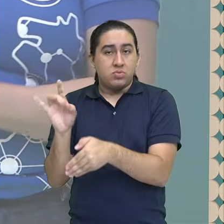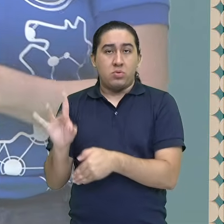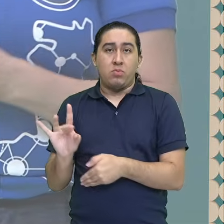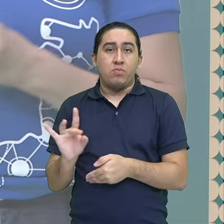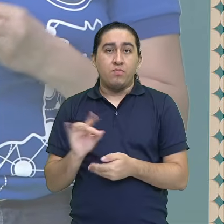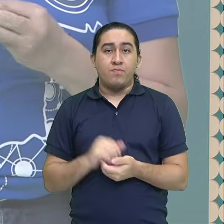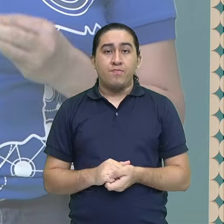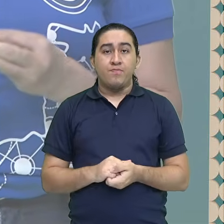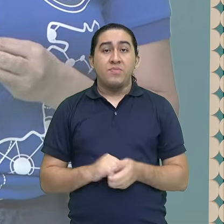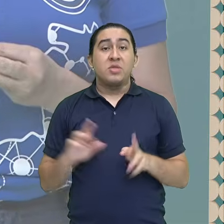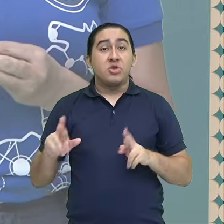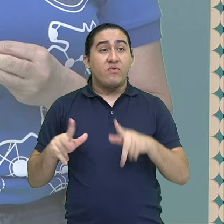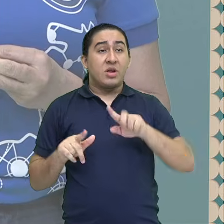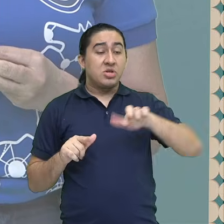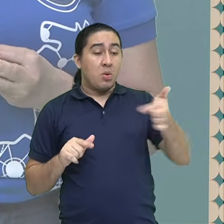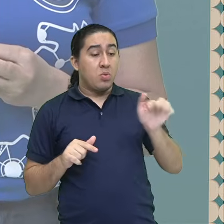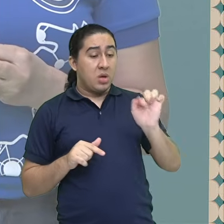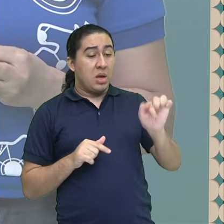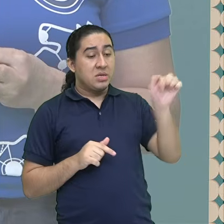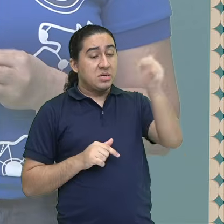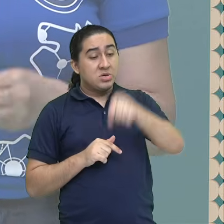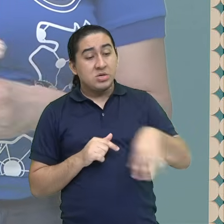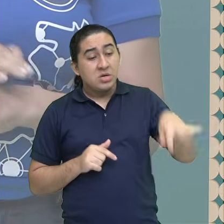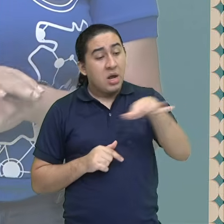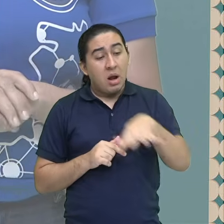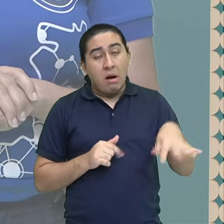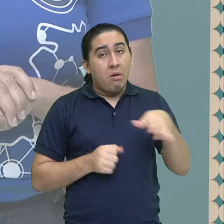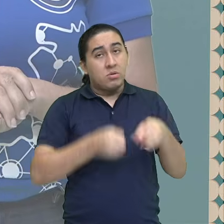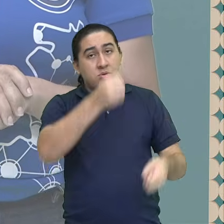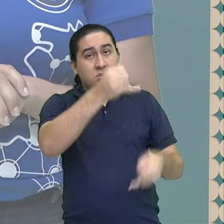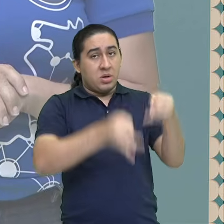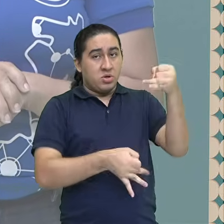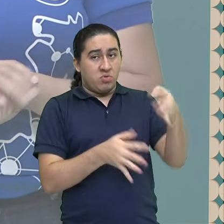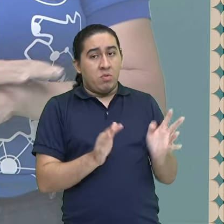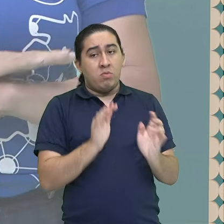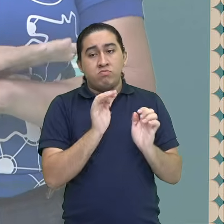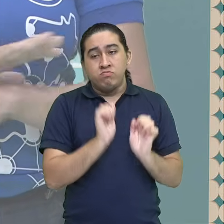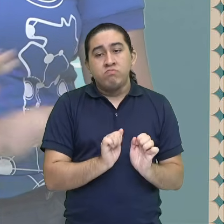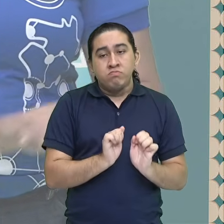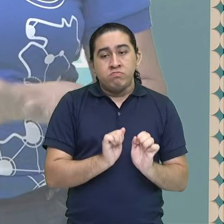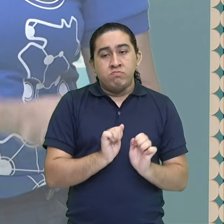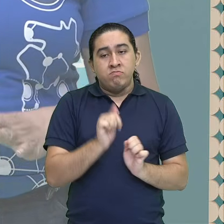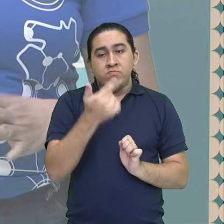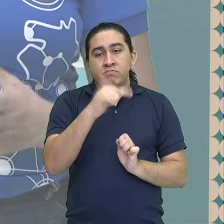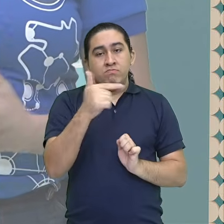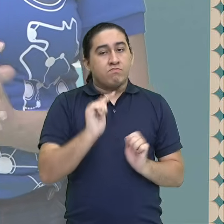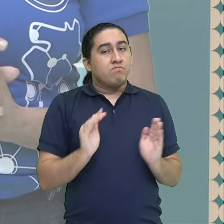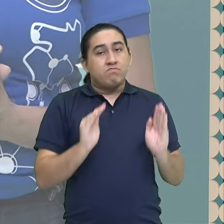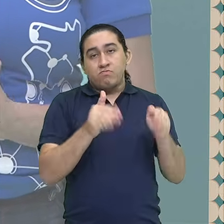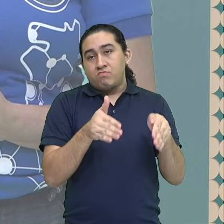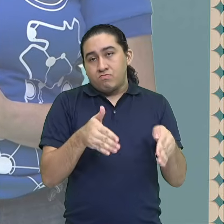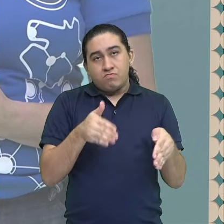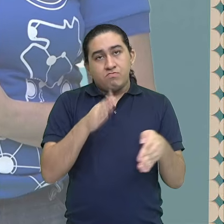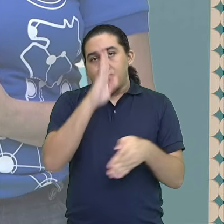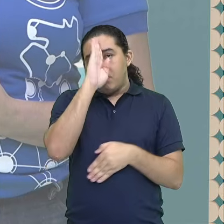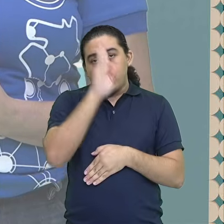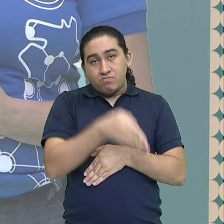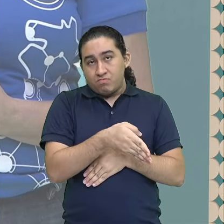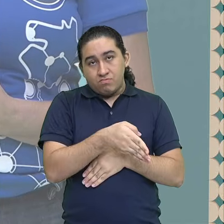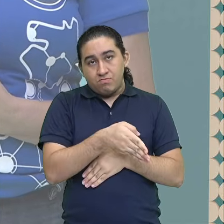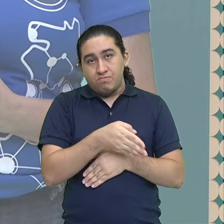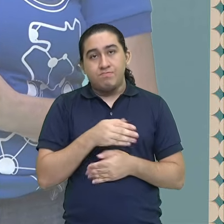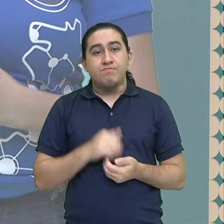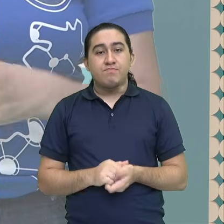específica, diferente da explicativa. A explicativa, ele não vai falar de um